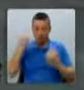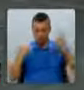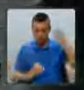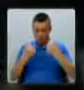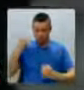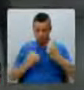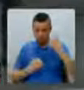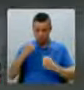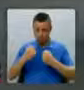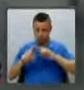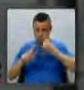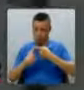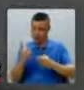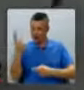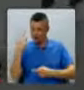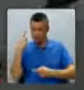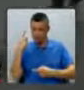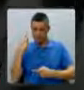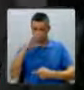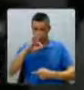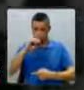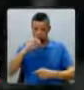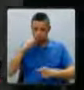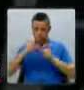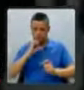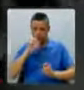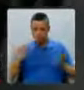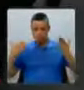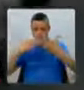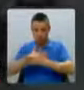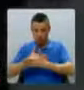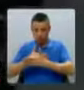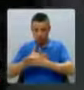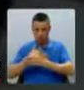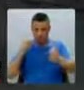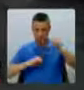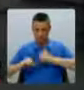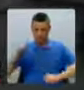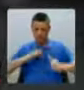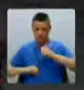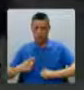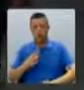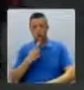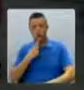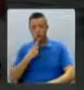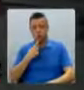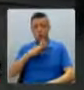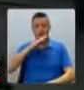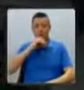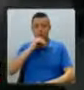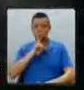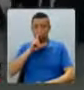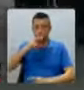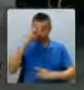protestos do ano passado, que provocaram 40 mortos e um número indeterminado de feridos. A polícia voltou a